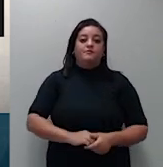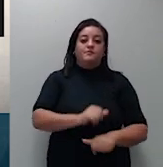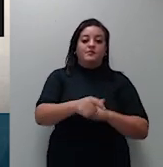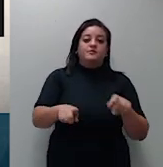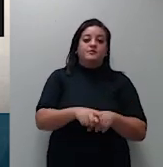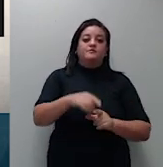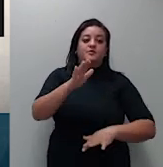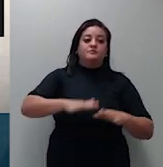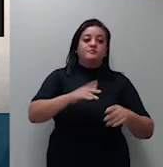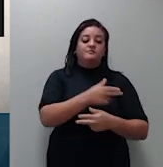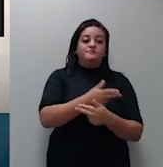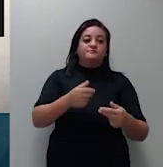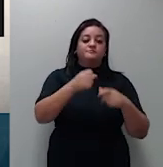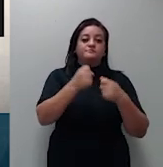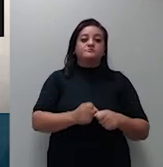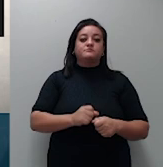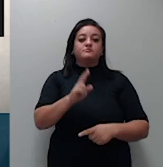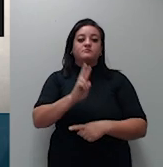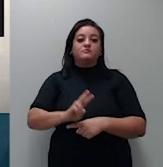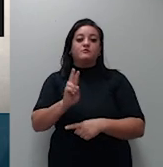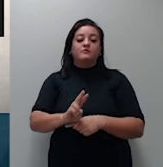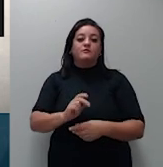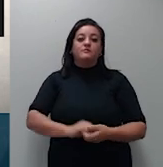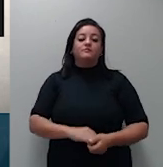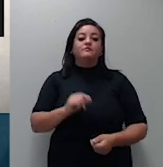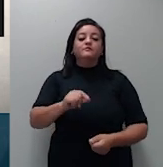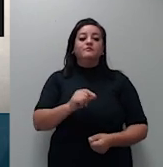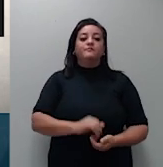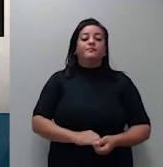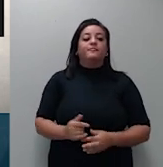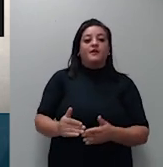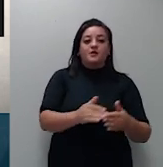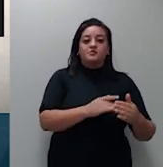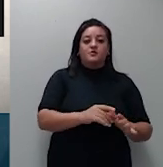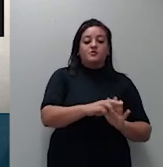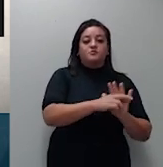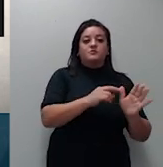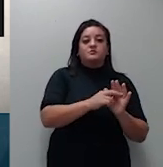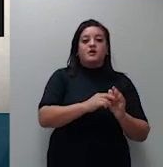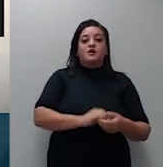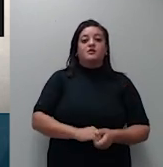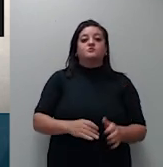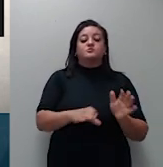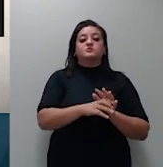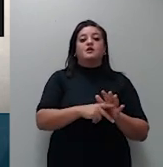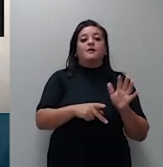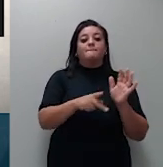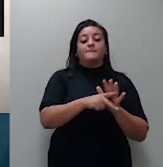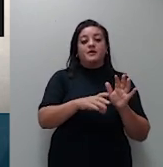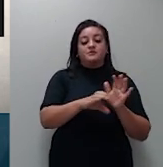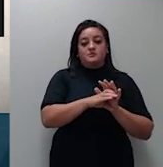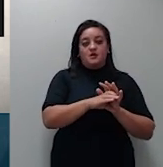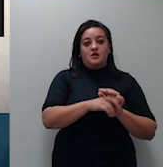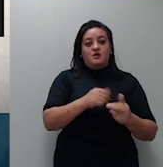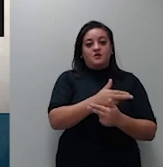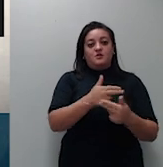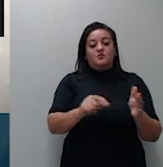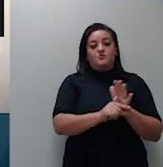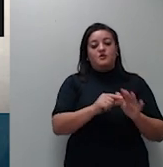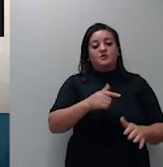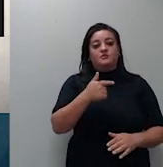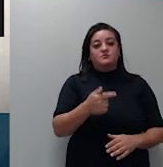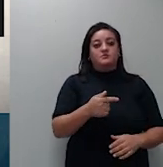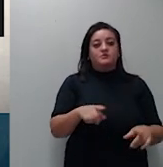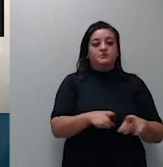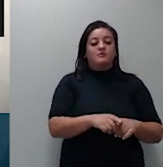pode ser alvo da proteção desde que atendidos os requisitos do Código Civil e no item 7 arrumar